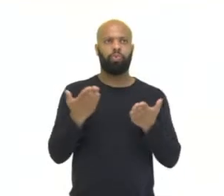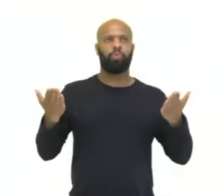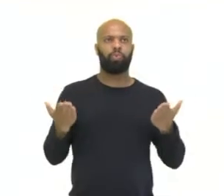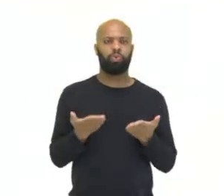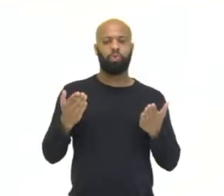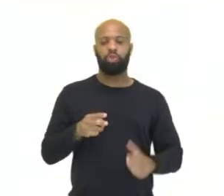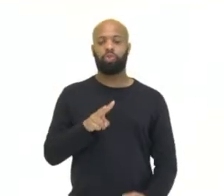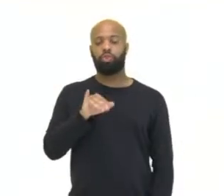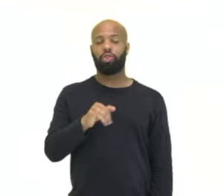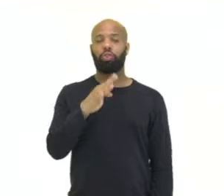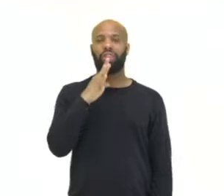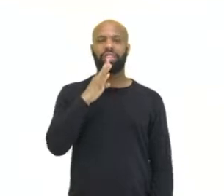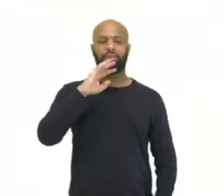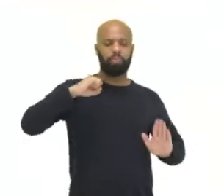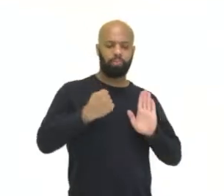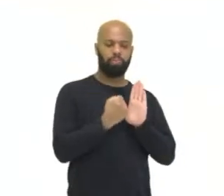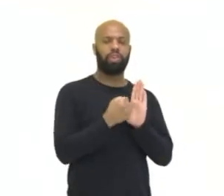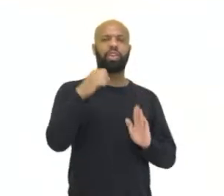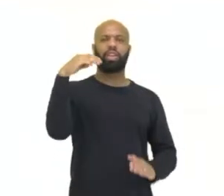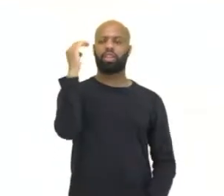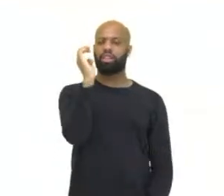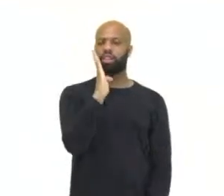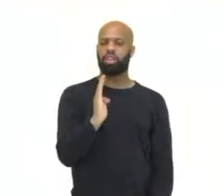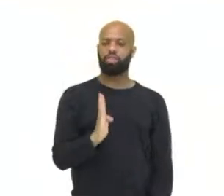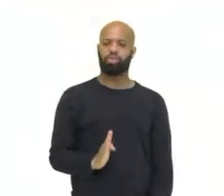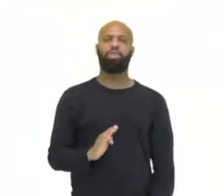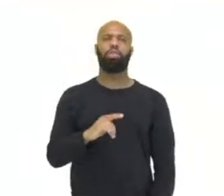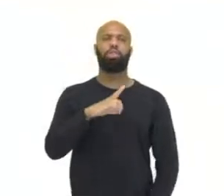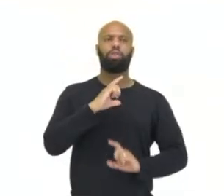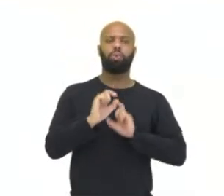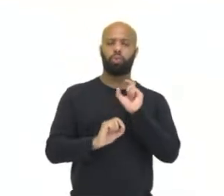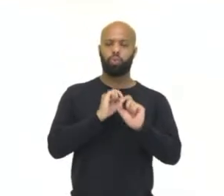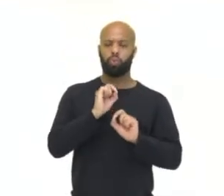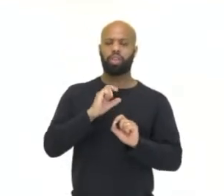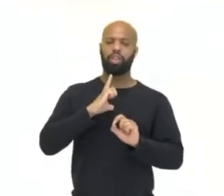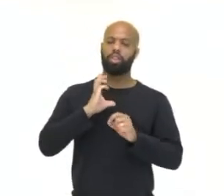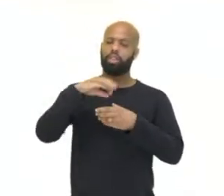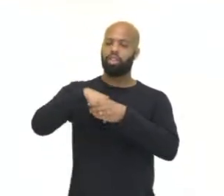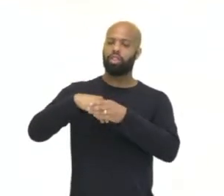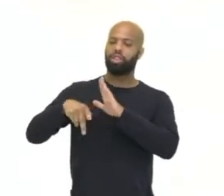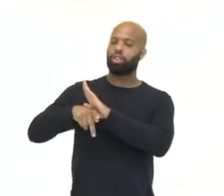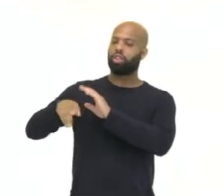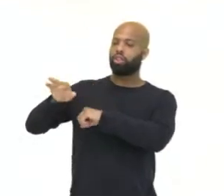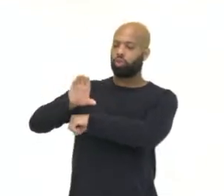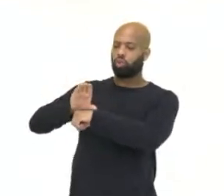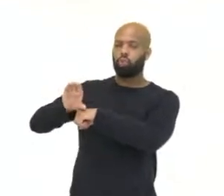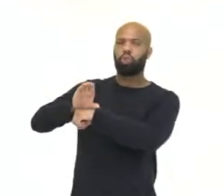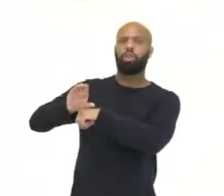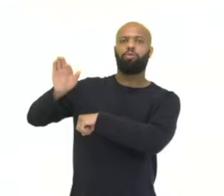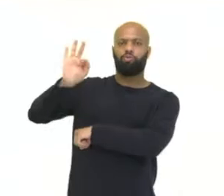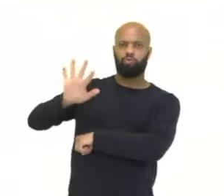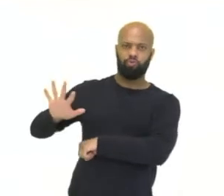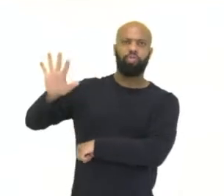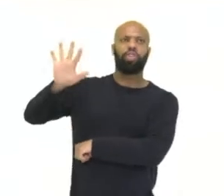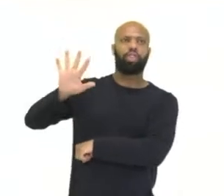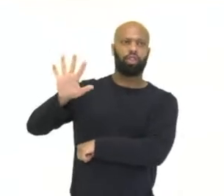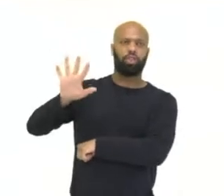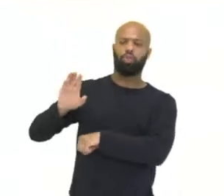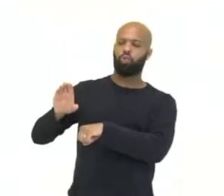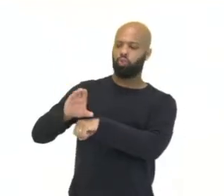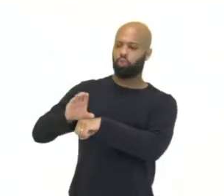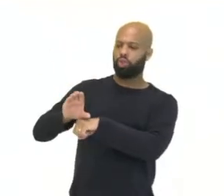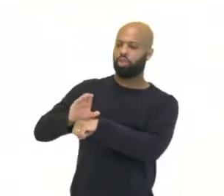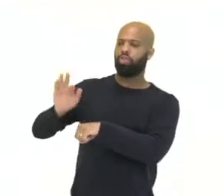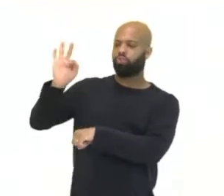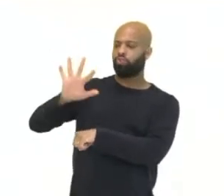né? Conhecer os símbolos nacionais conforme previsto na Constituição Federal. A Constituição Federal,